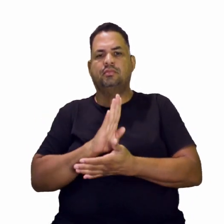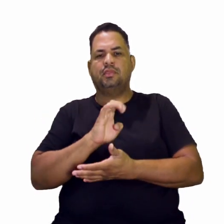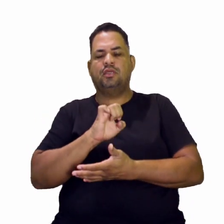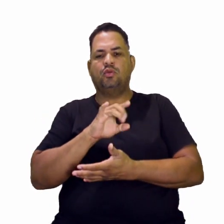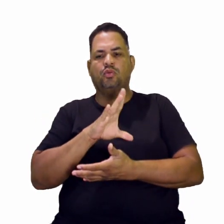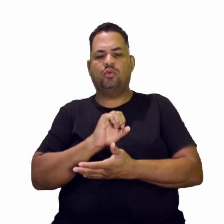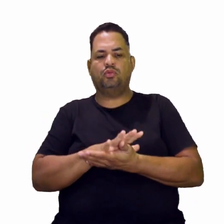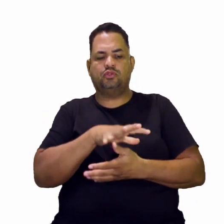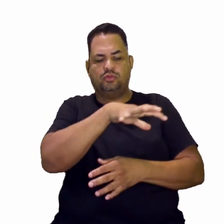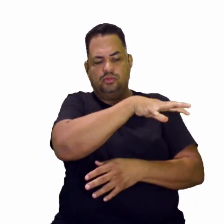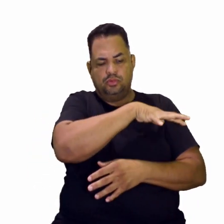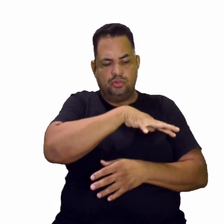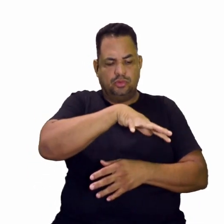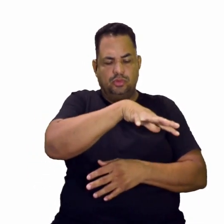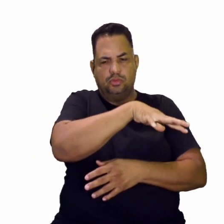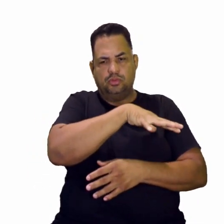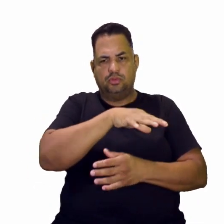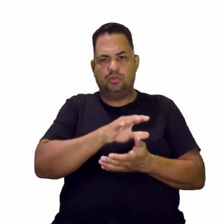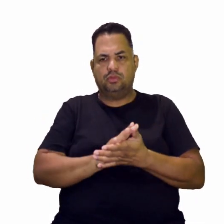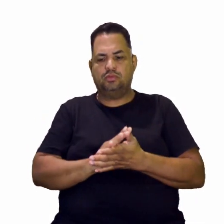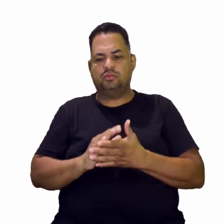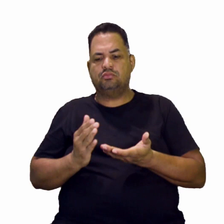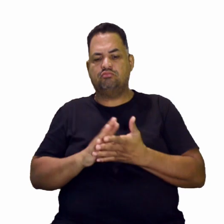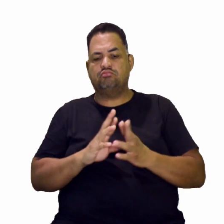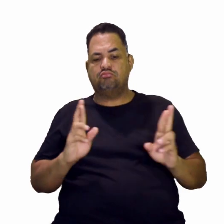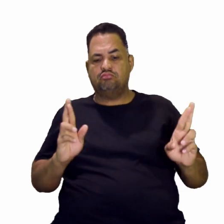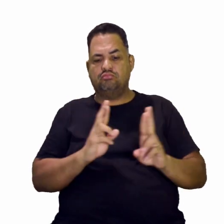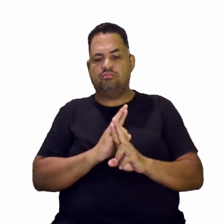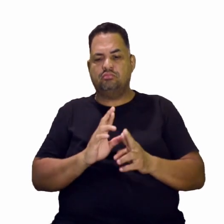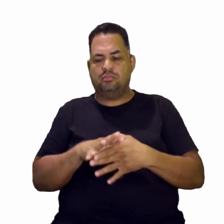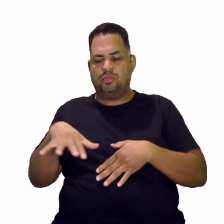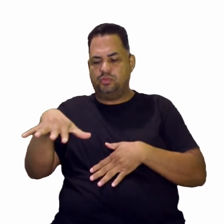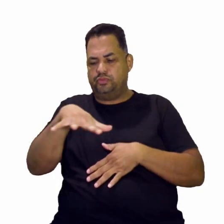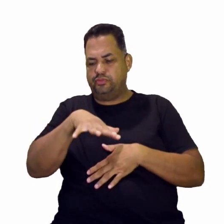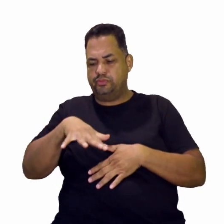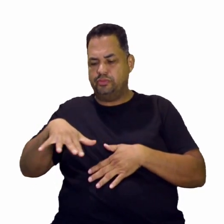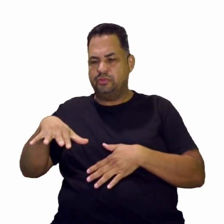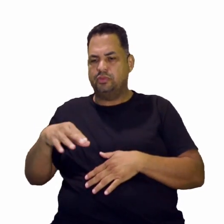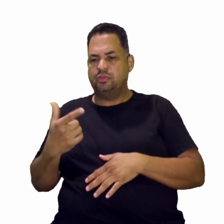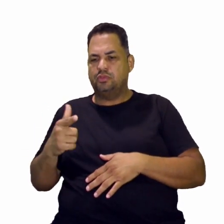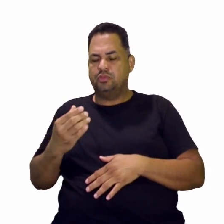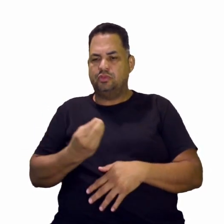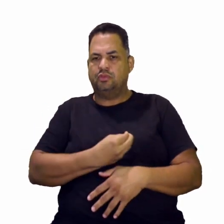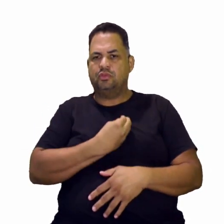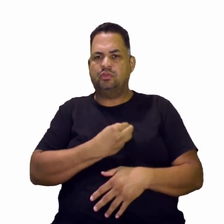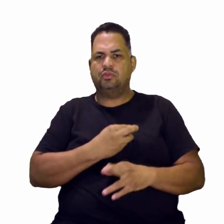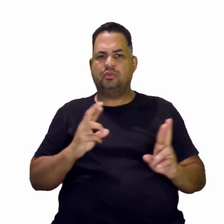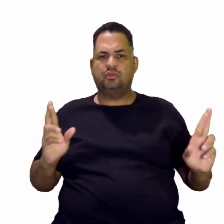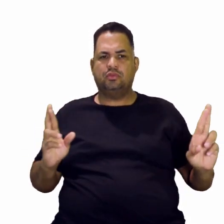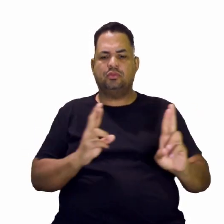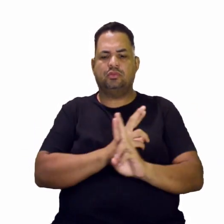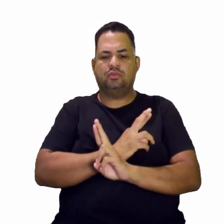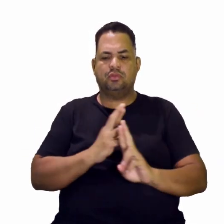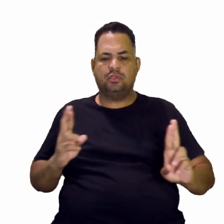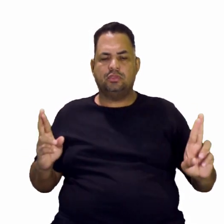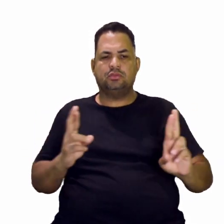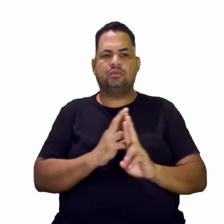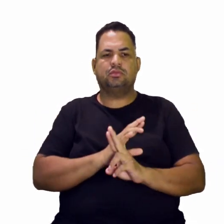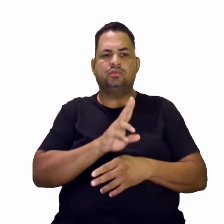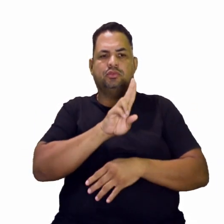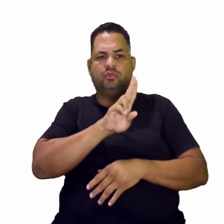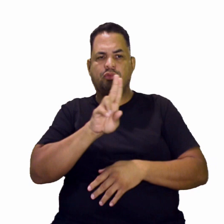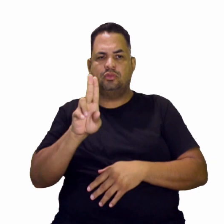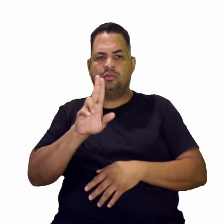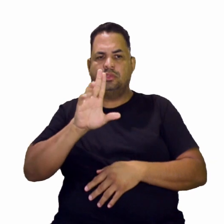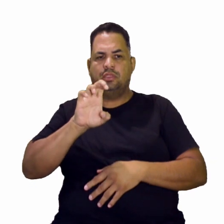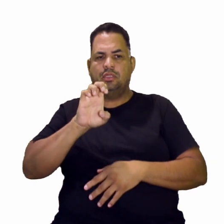bióticos interagindo com os fatores abióticos vão formar o que a gente chama de ecossistema. Você